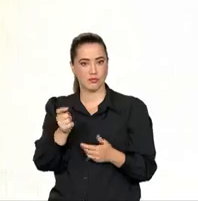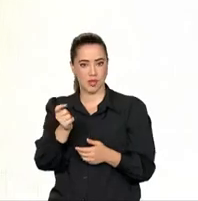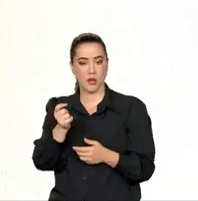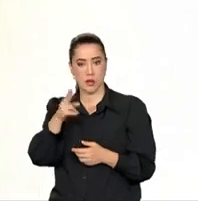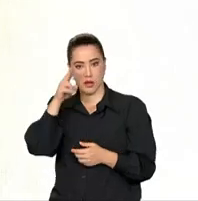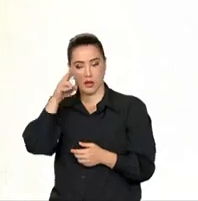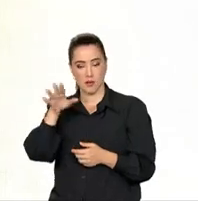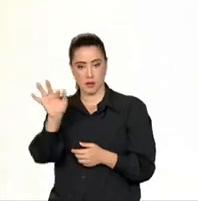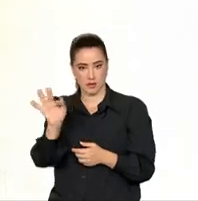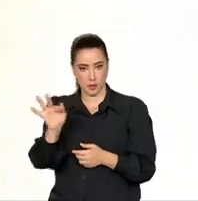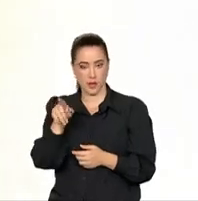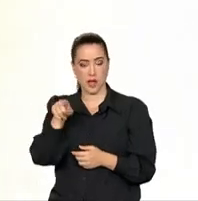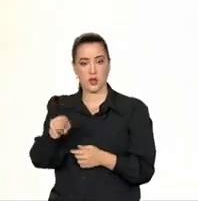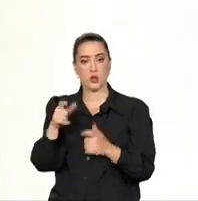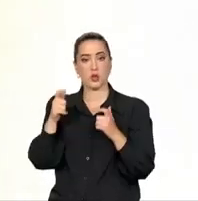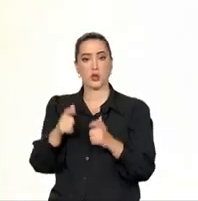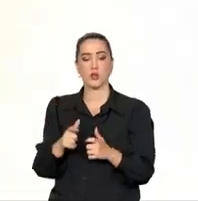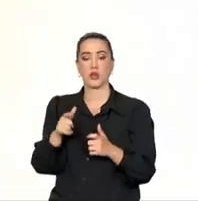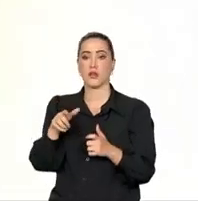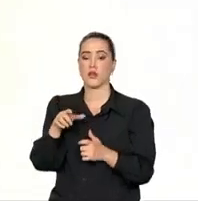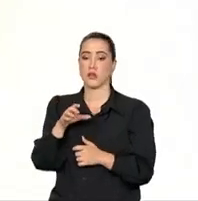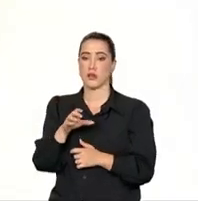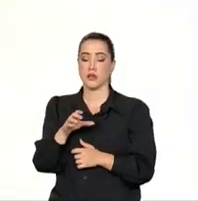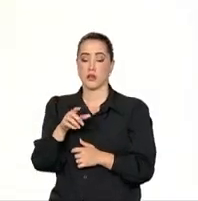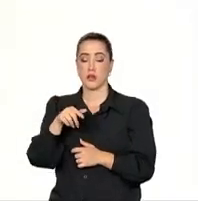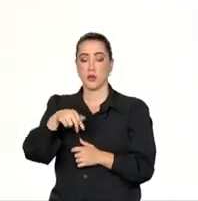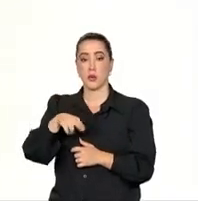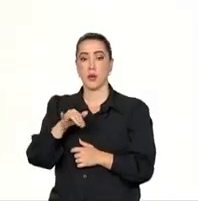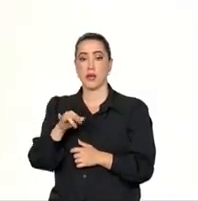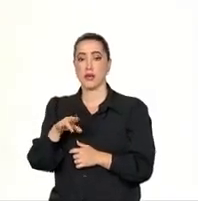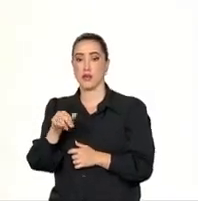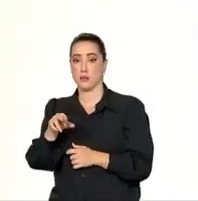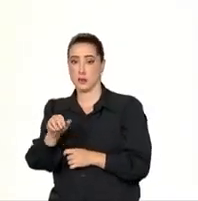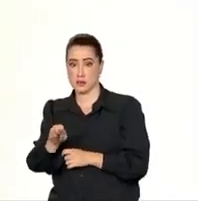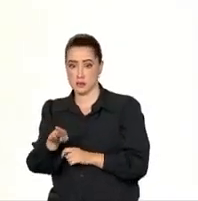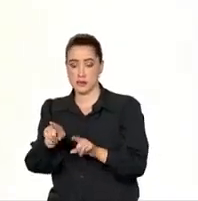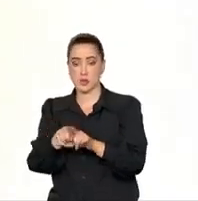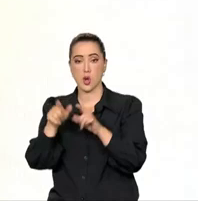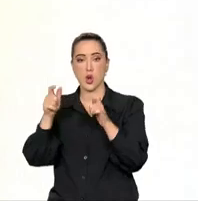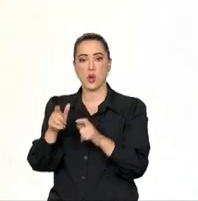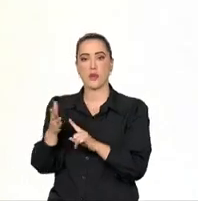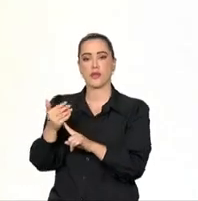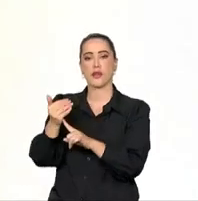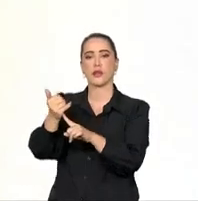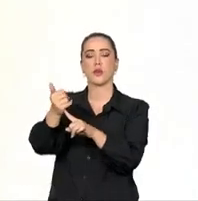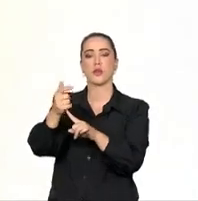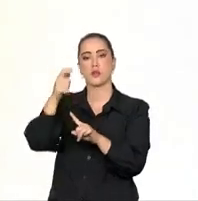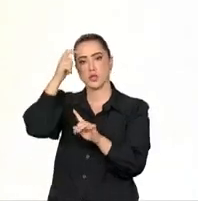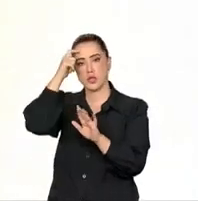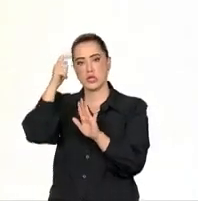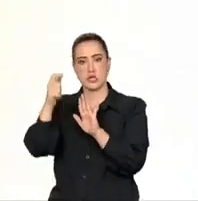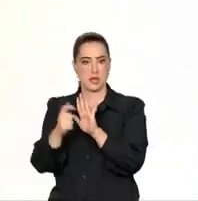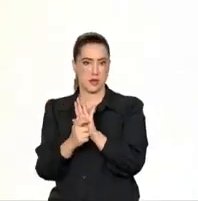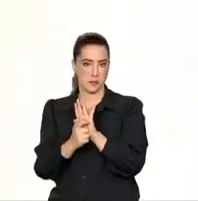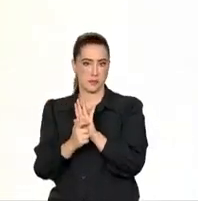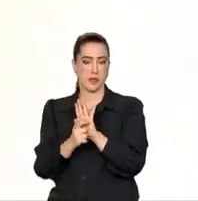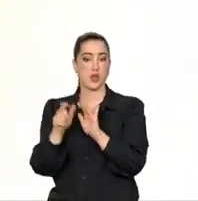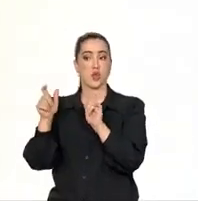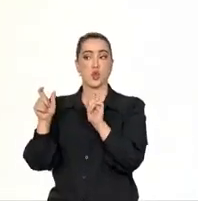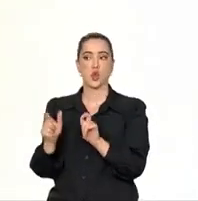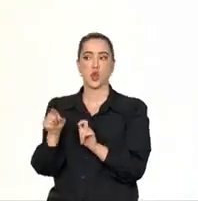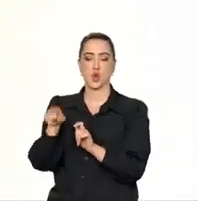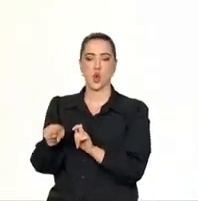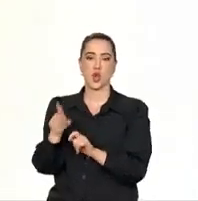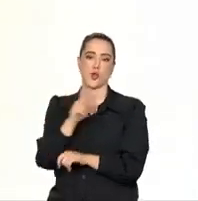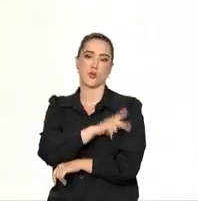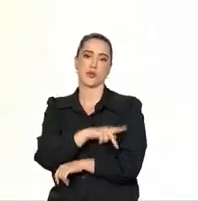Em Guaribas. E dando aula, sabe de quê? De tecnologias e inteligência artificial em Guaribas,